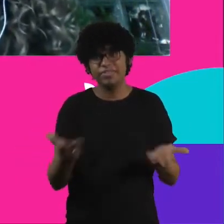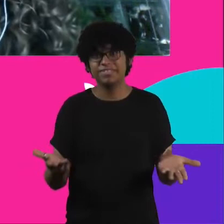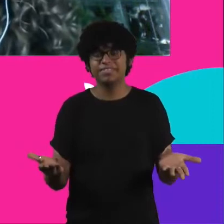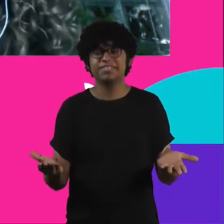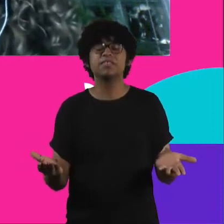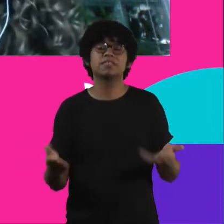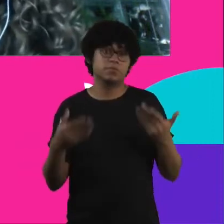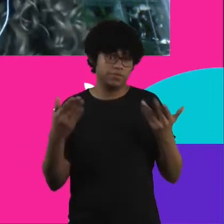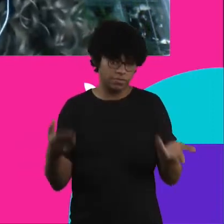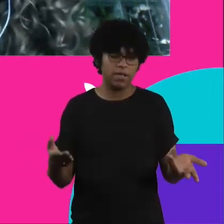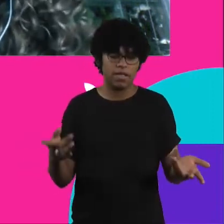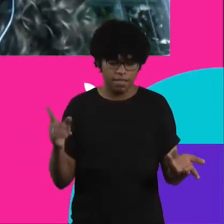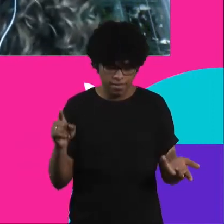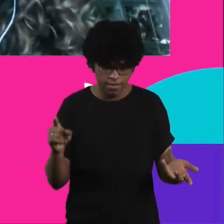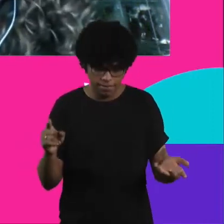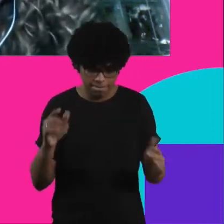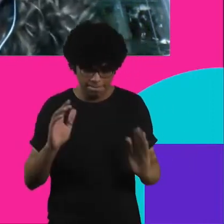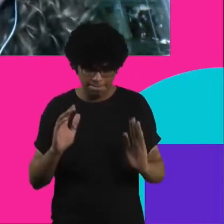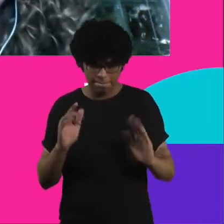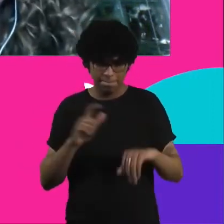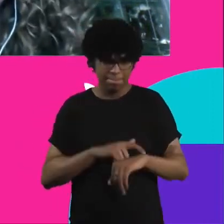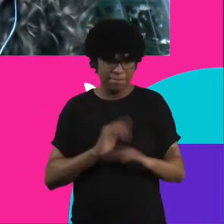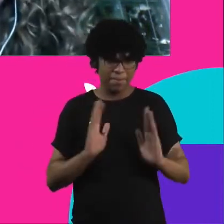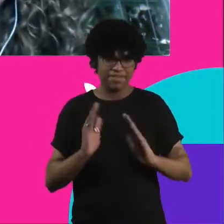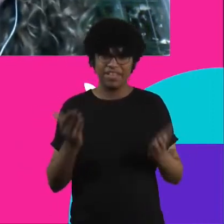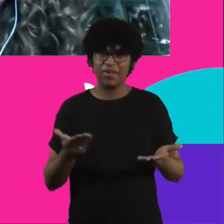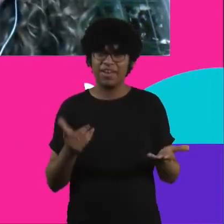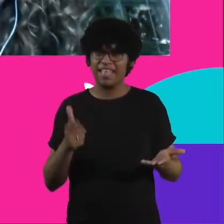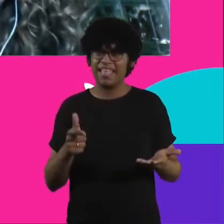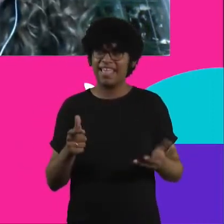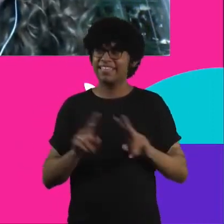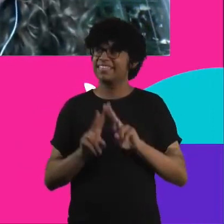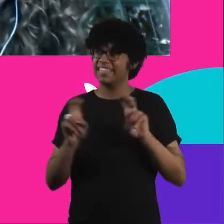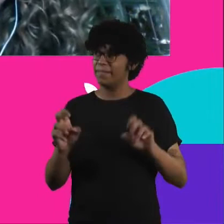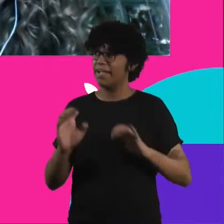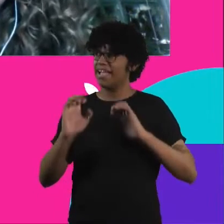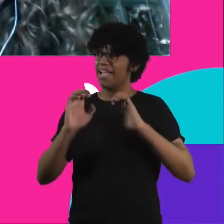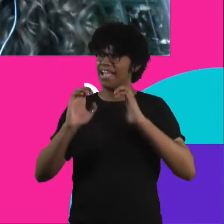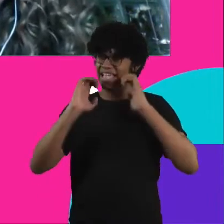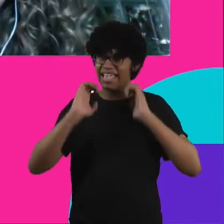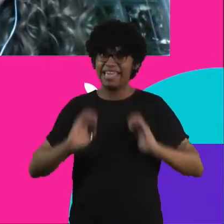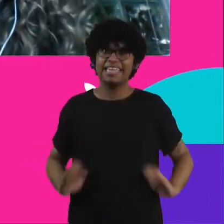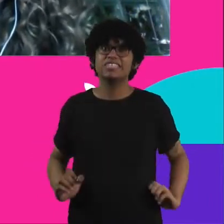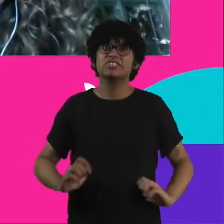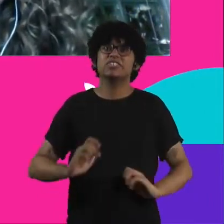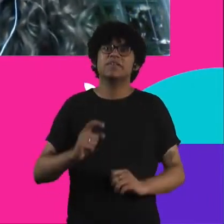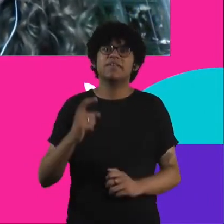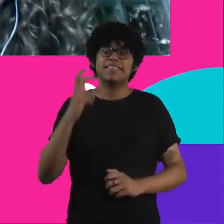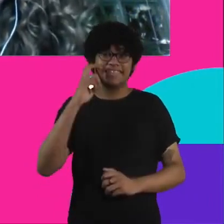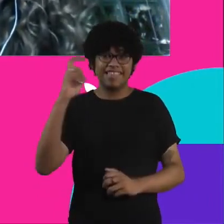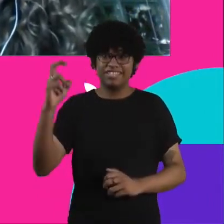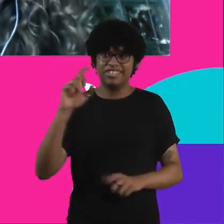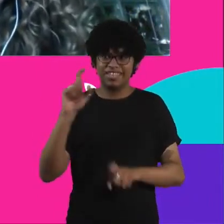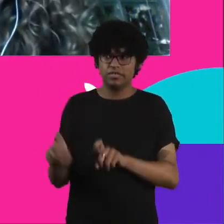eu acho que a gente está num momento muito específico, onde já está se falando de muita ética da inteligência artificial. Porque as máquinas não